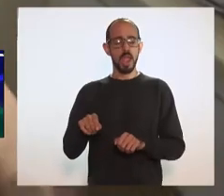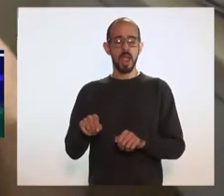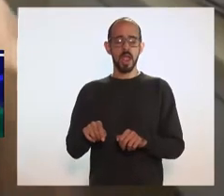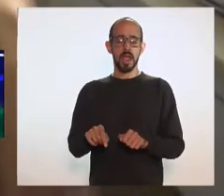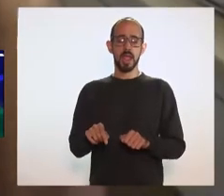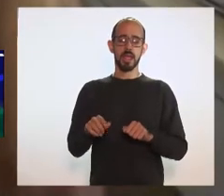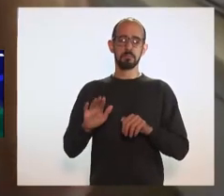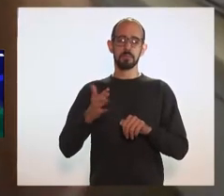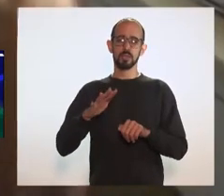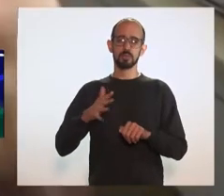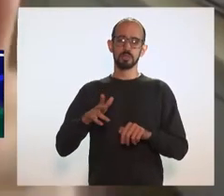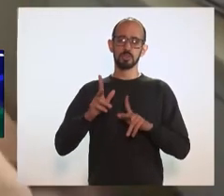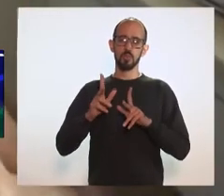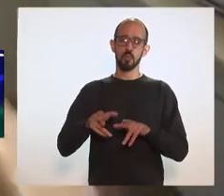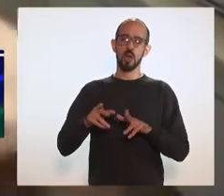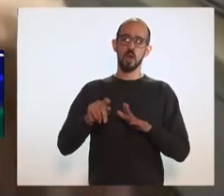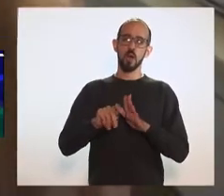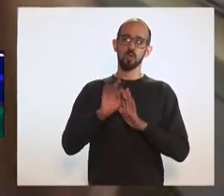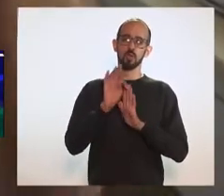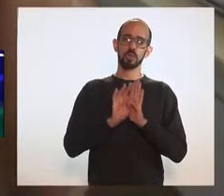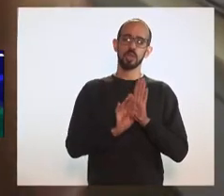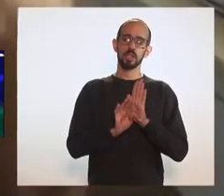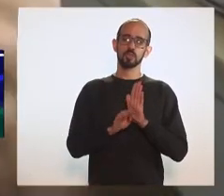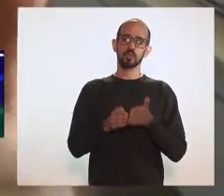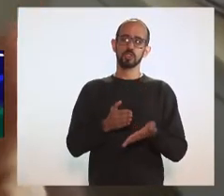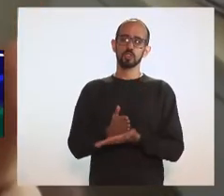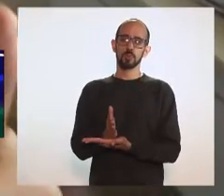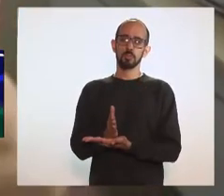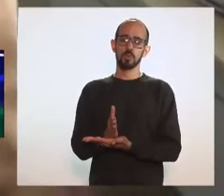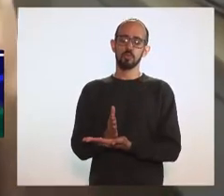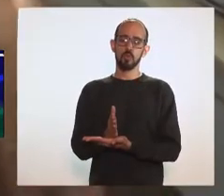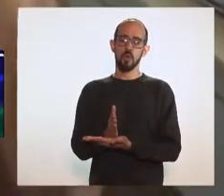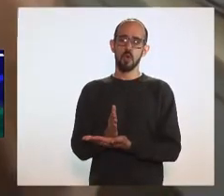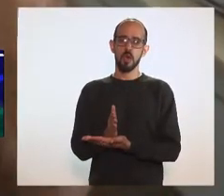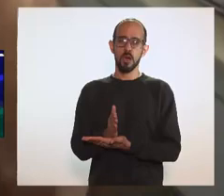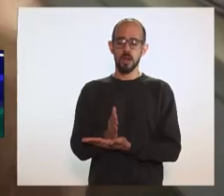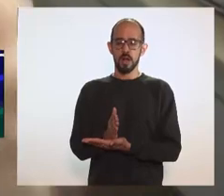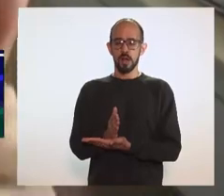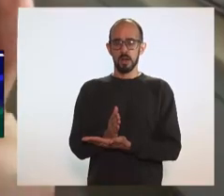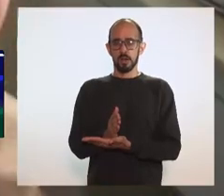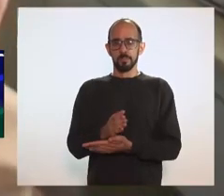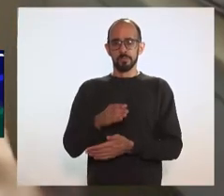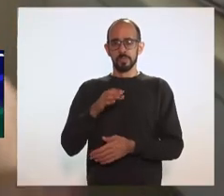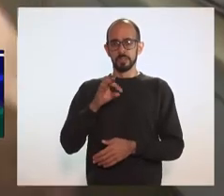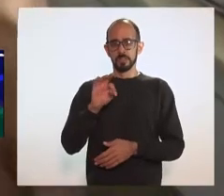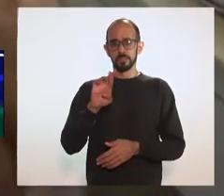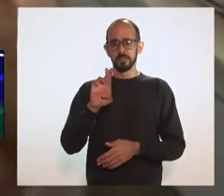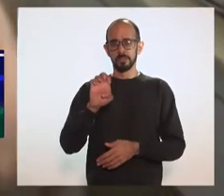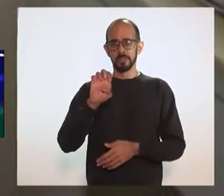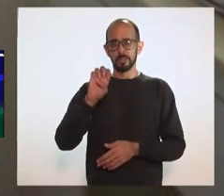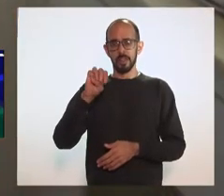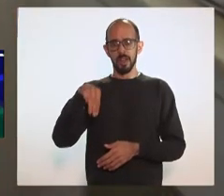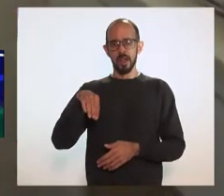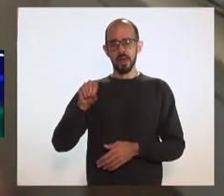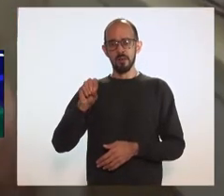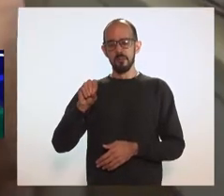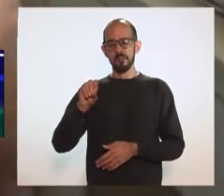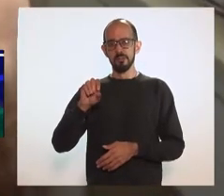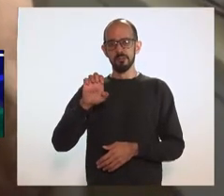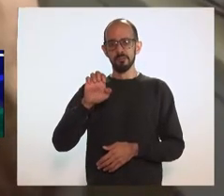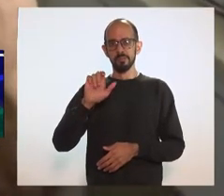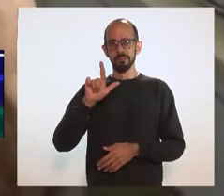à redação que nós aprovamos aqui das termoelétricas. Você está criando um